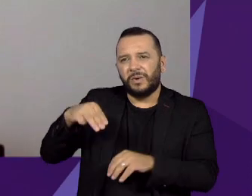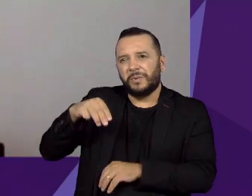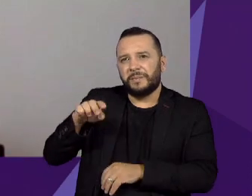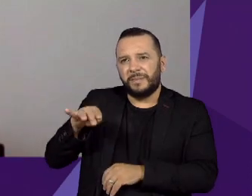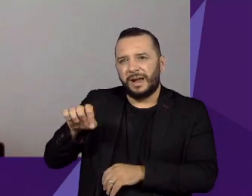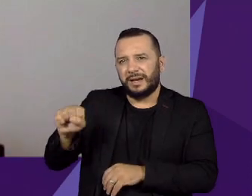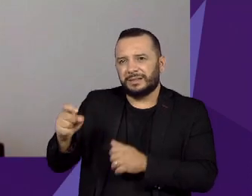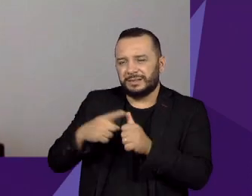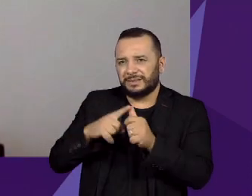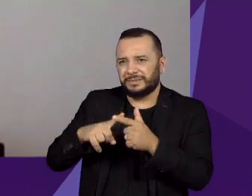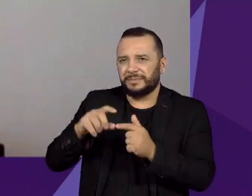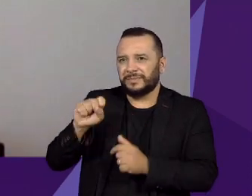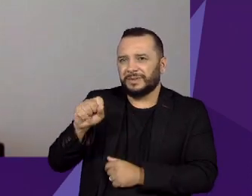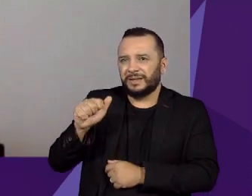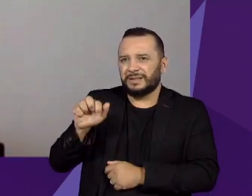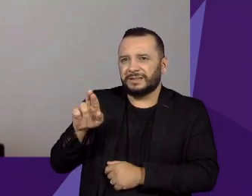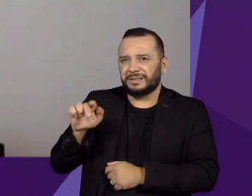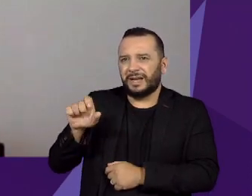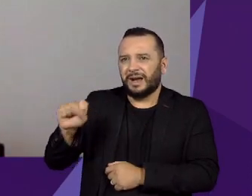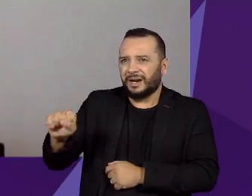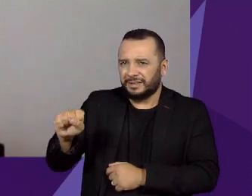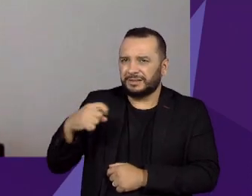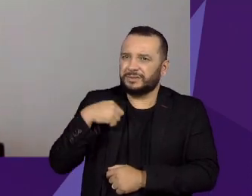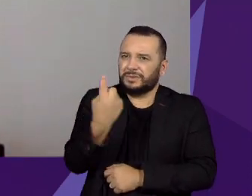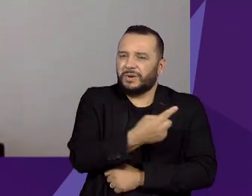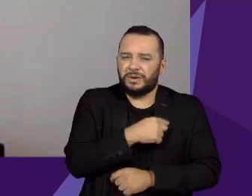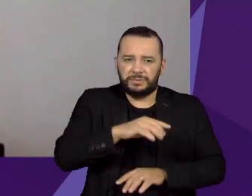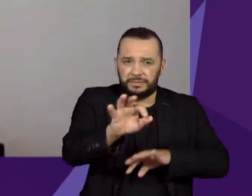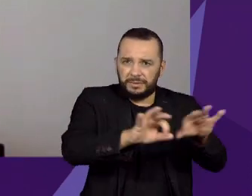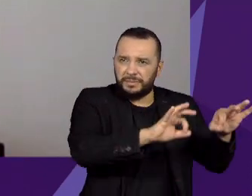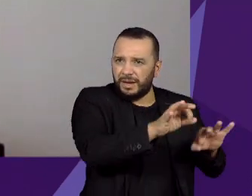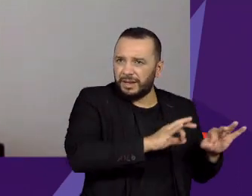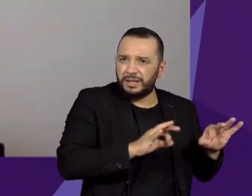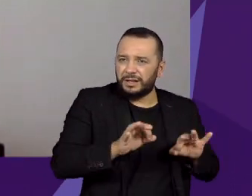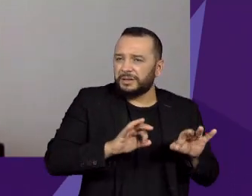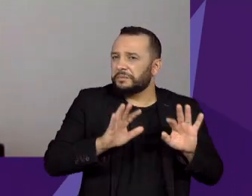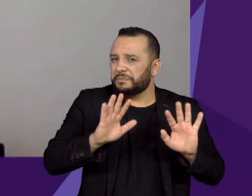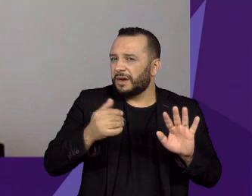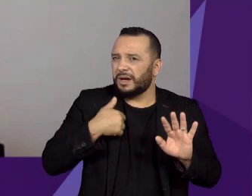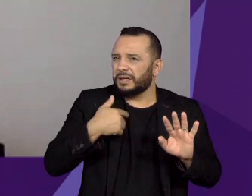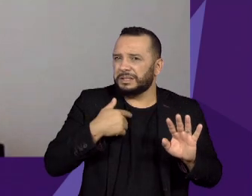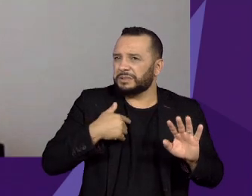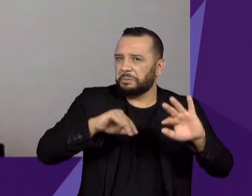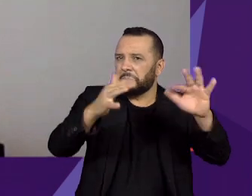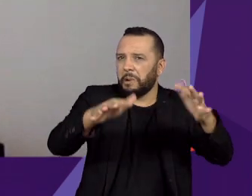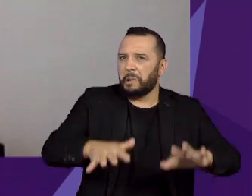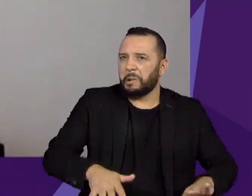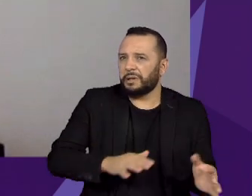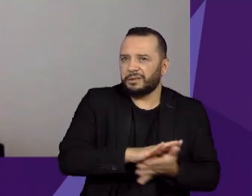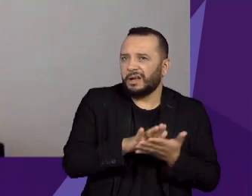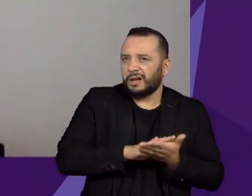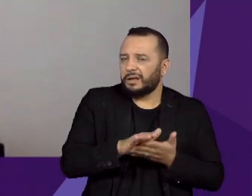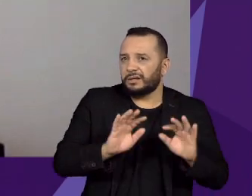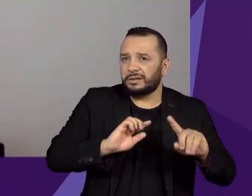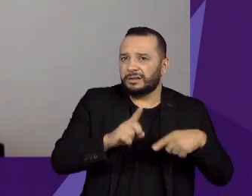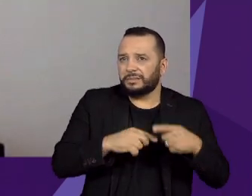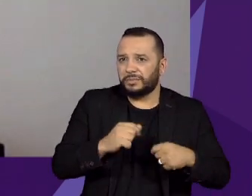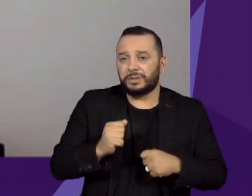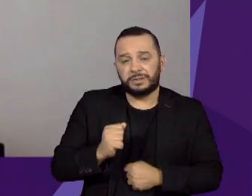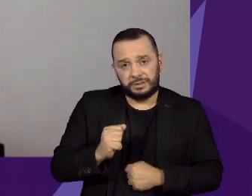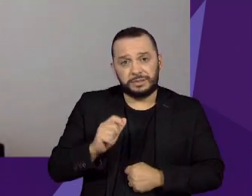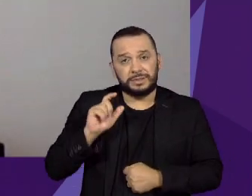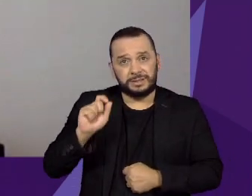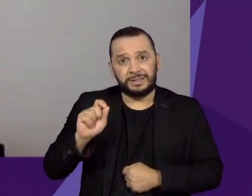uma preparação e ele não aconteceu fora daquele ambiente. Somente depois que cai o sistema de